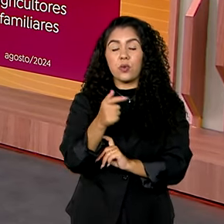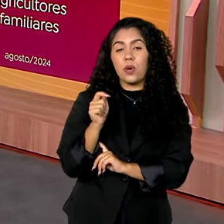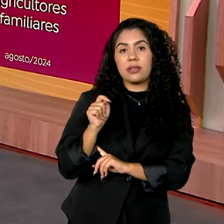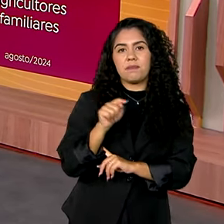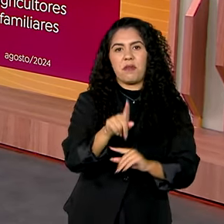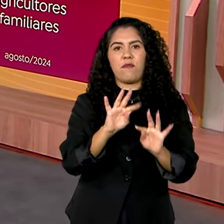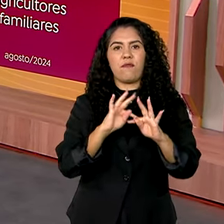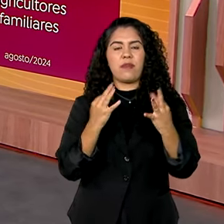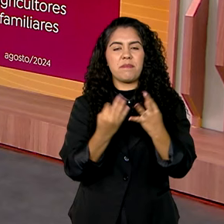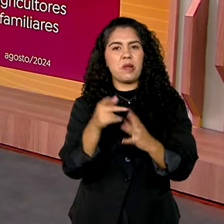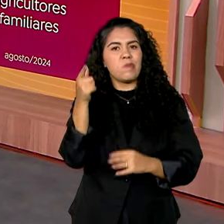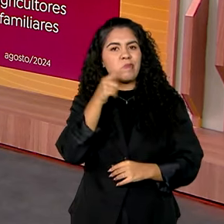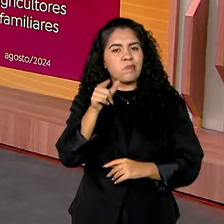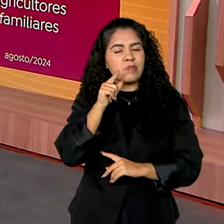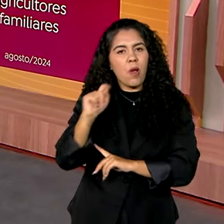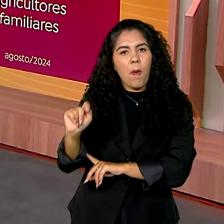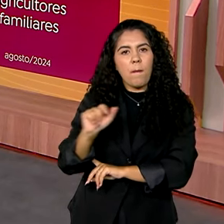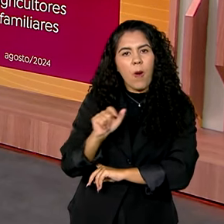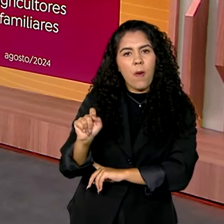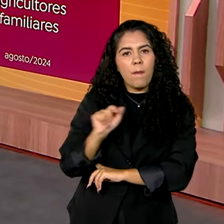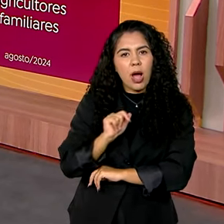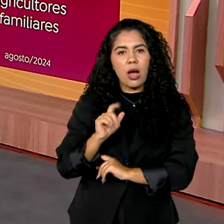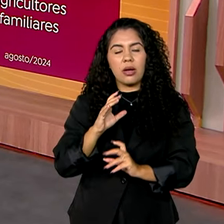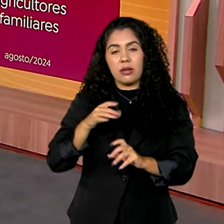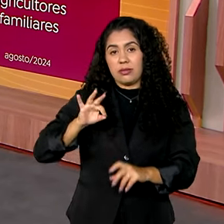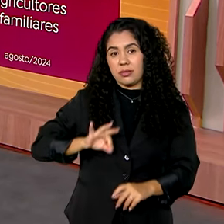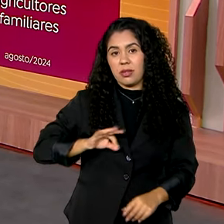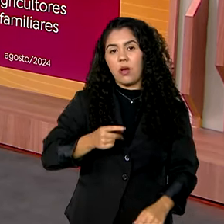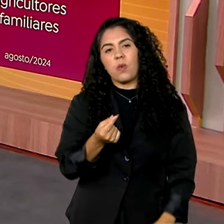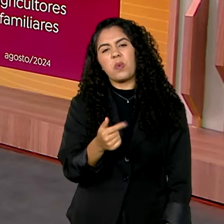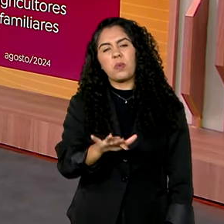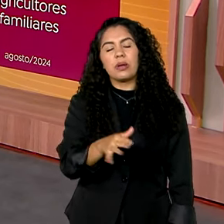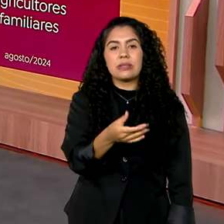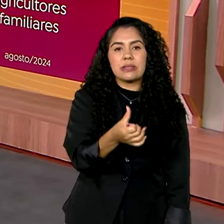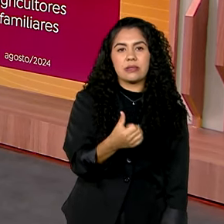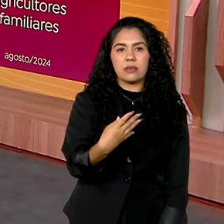que recebem, então, benefício médio de